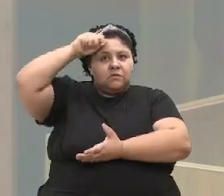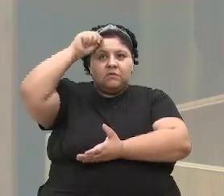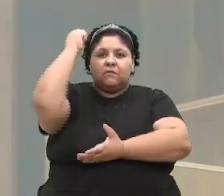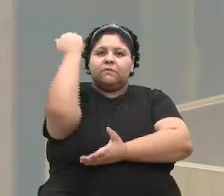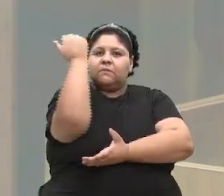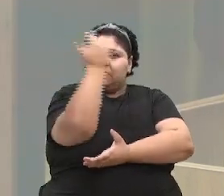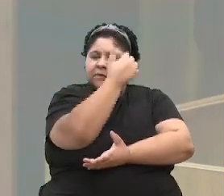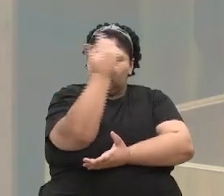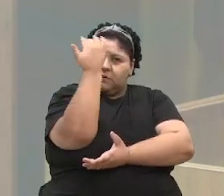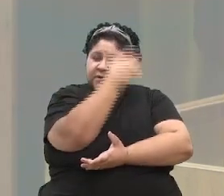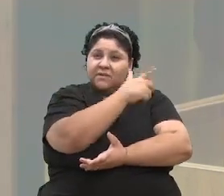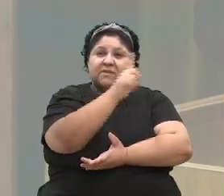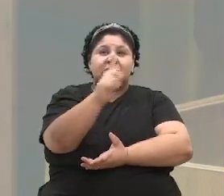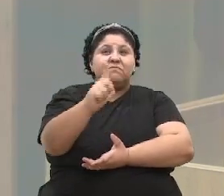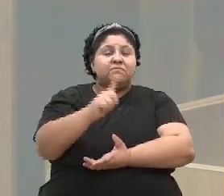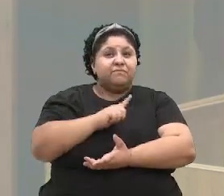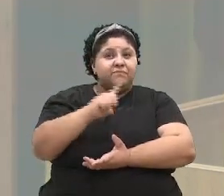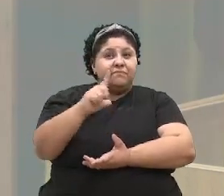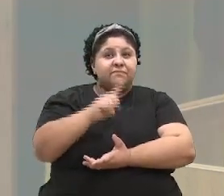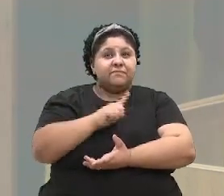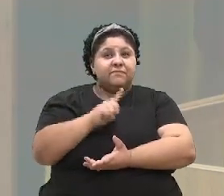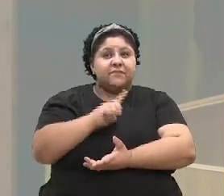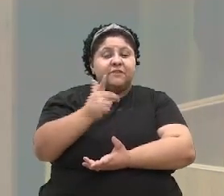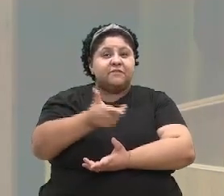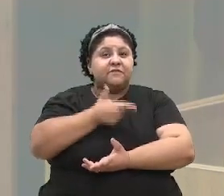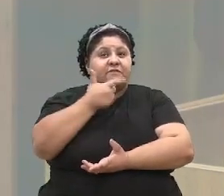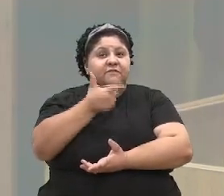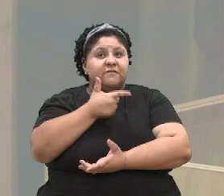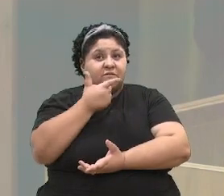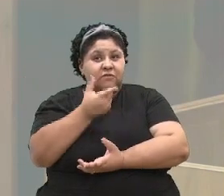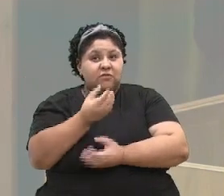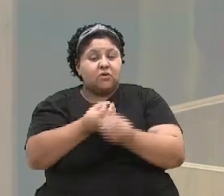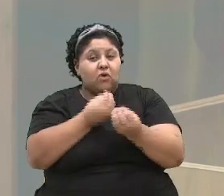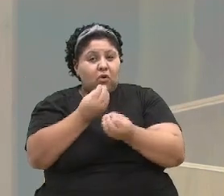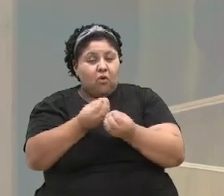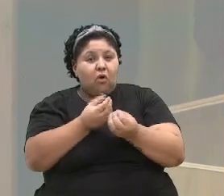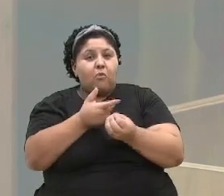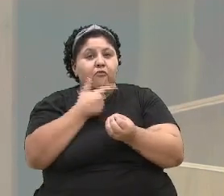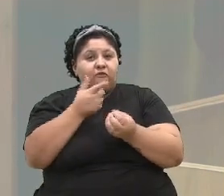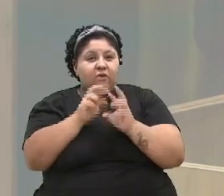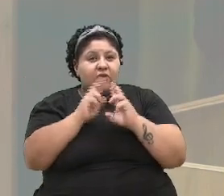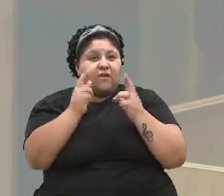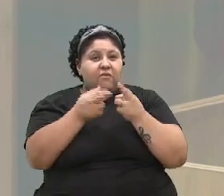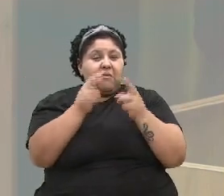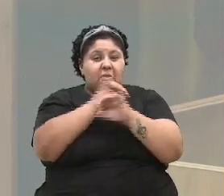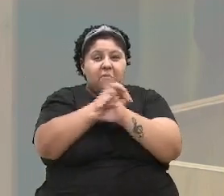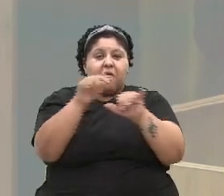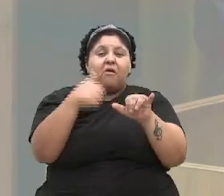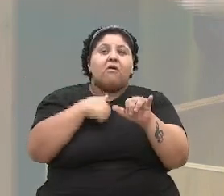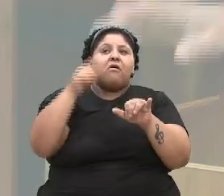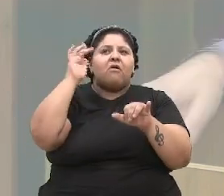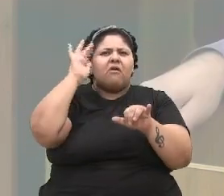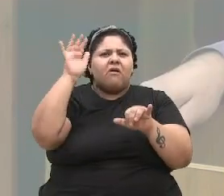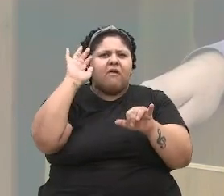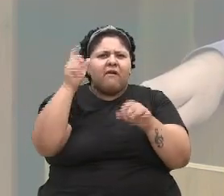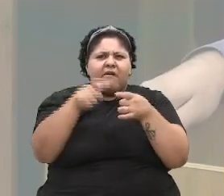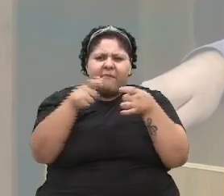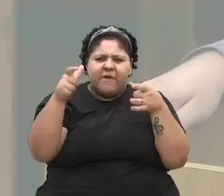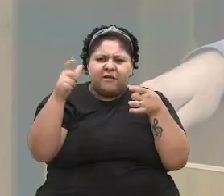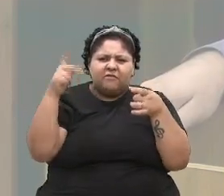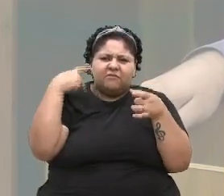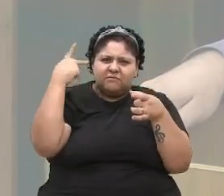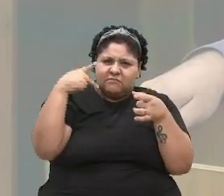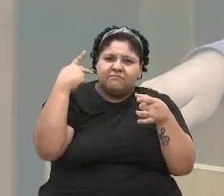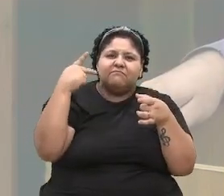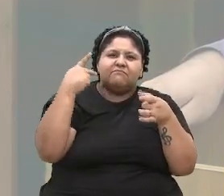Adiló tivesse se manifestado como fez na reunião ontem, com os dados, eu imagino que a maioria dos colegas teriam